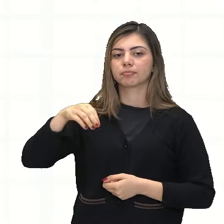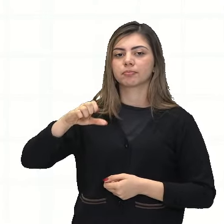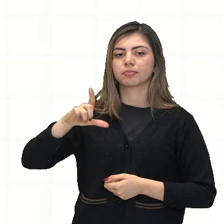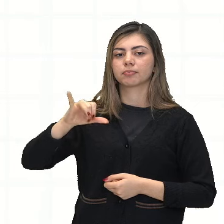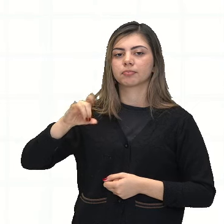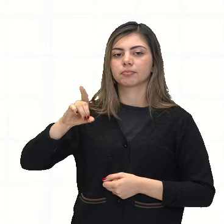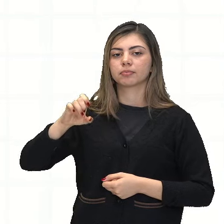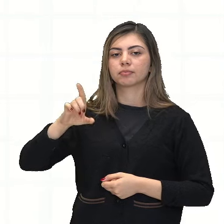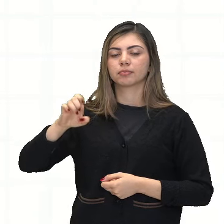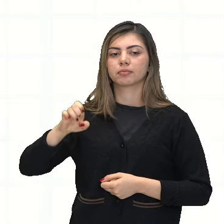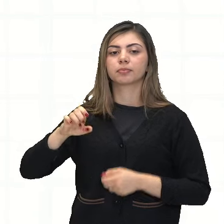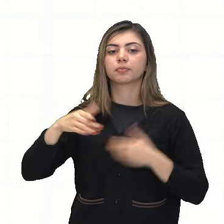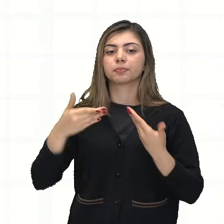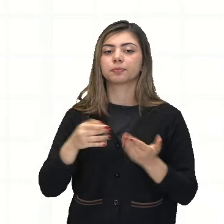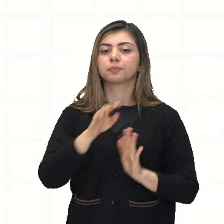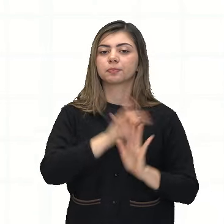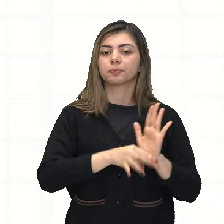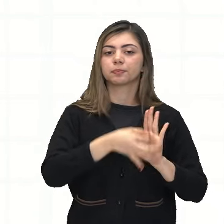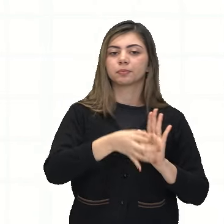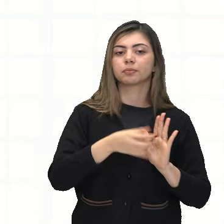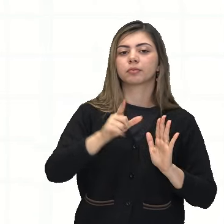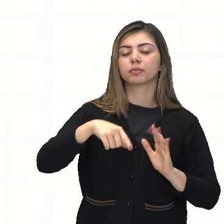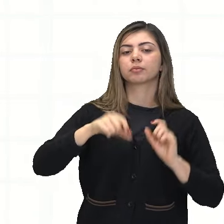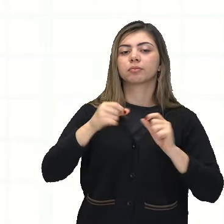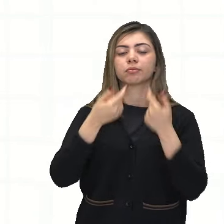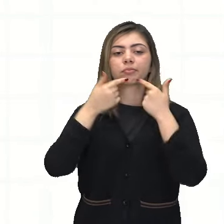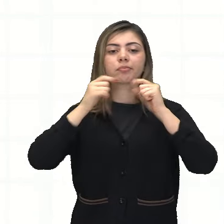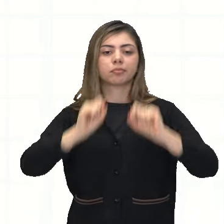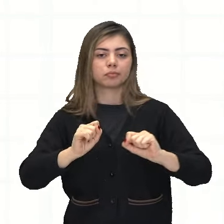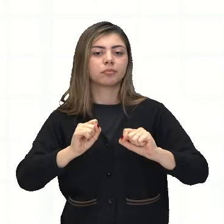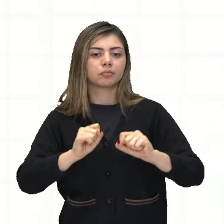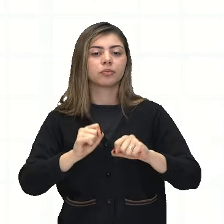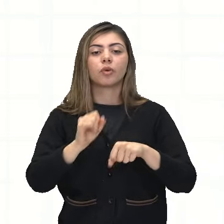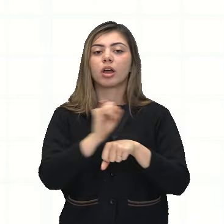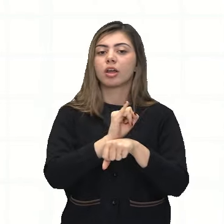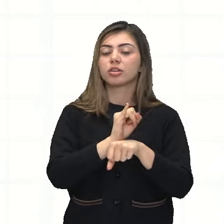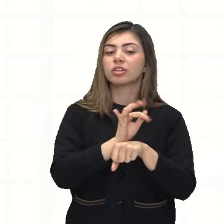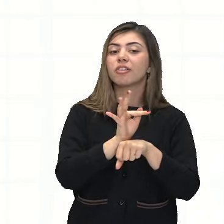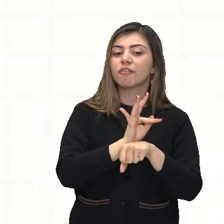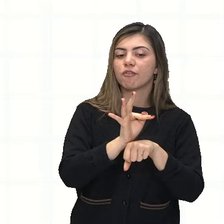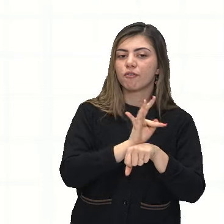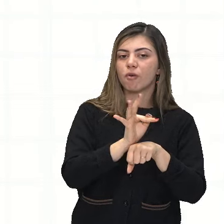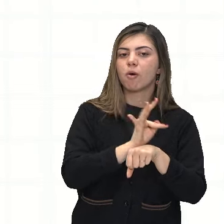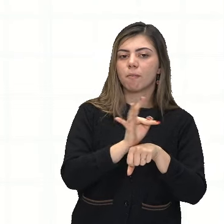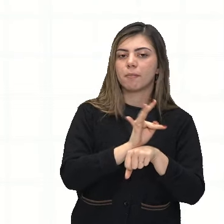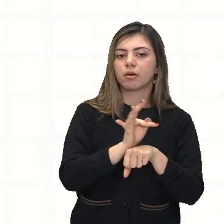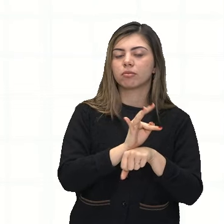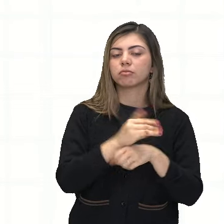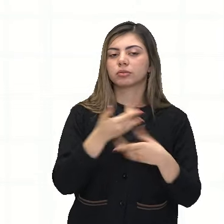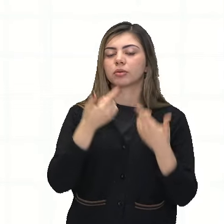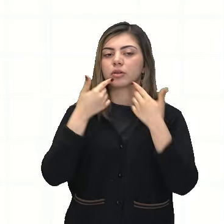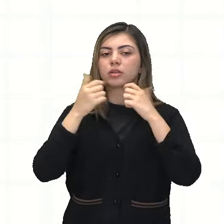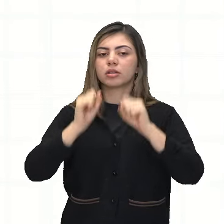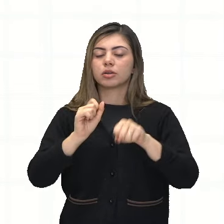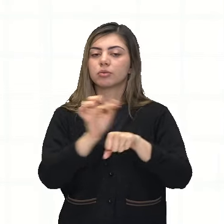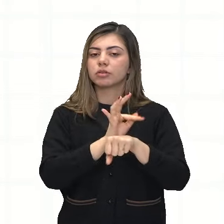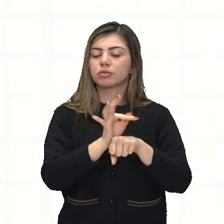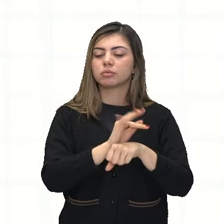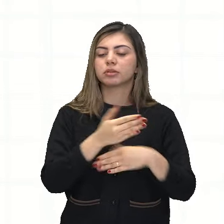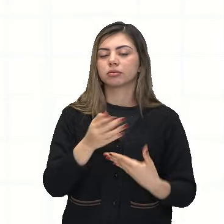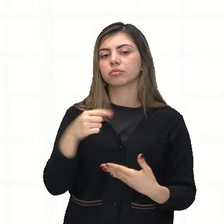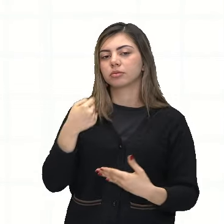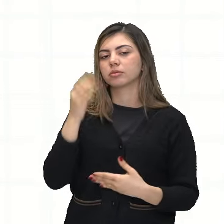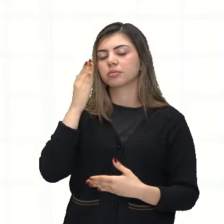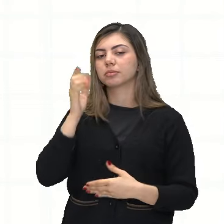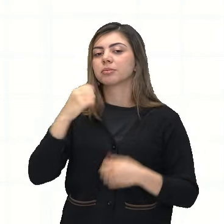texto argumentativo geralmente adota uma linguagem formal a gente tem então a norma padrão como uma base de um